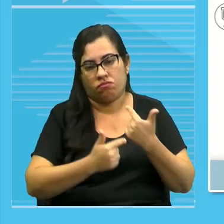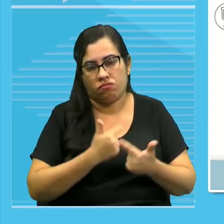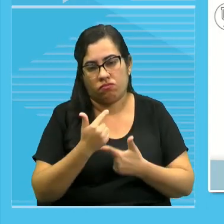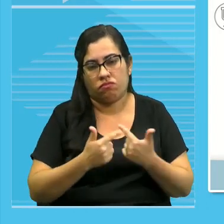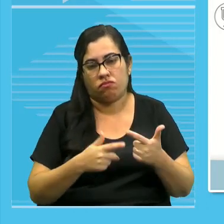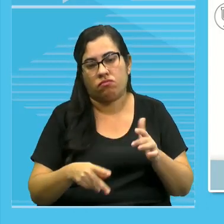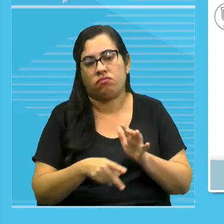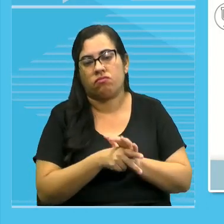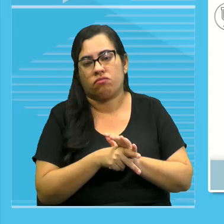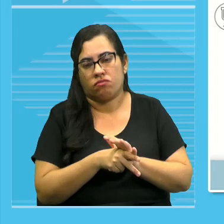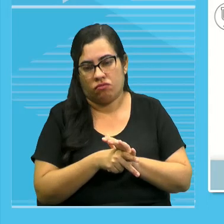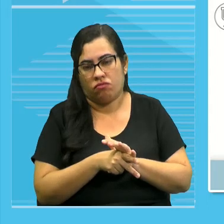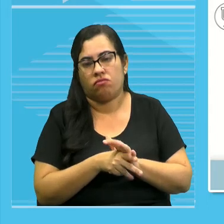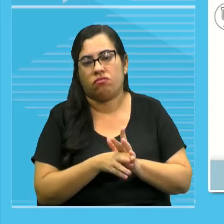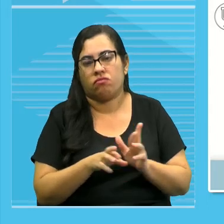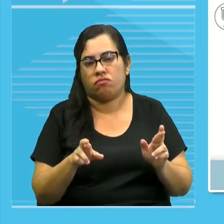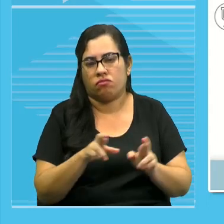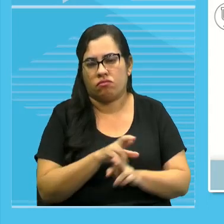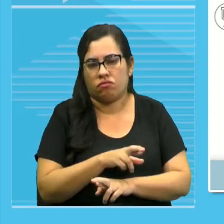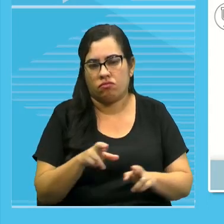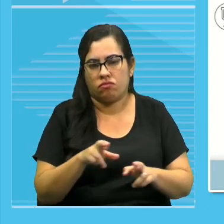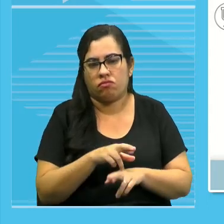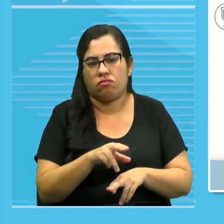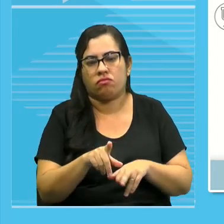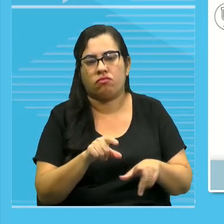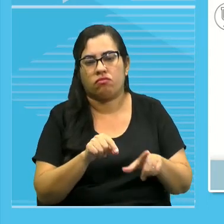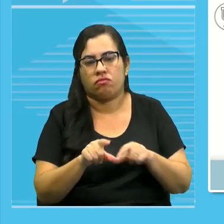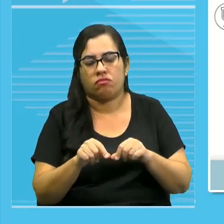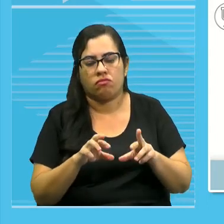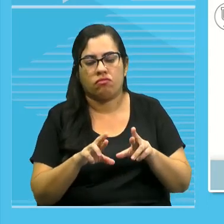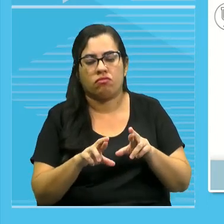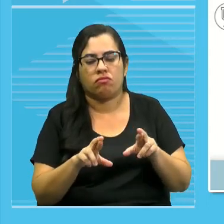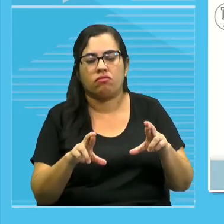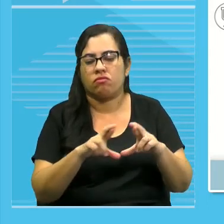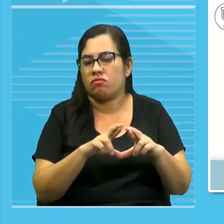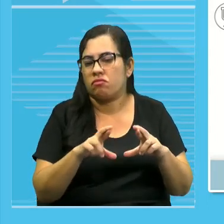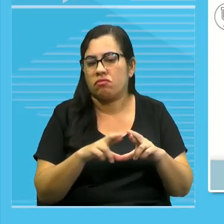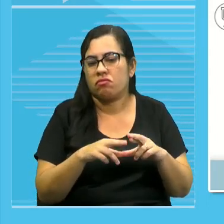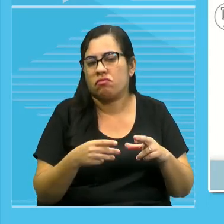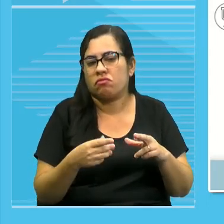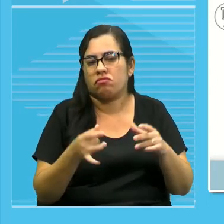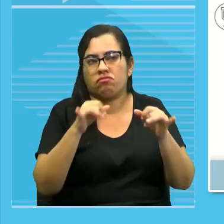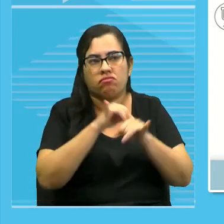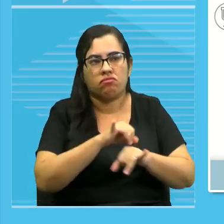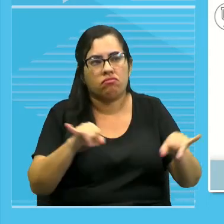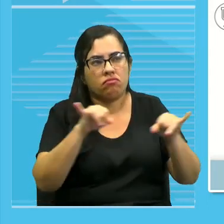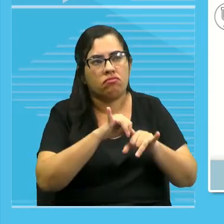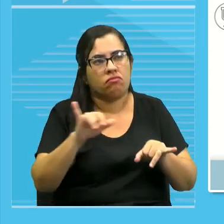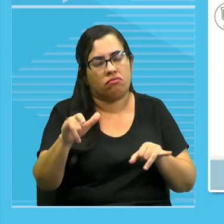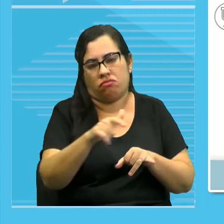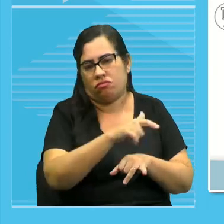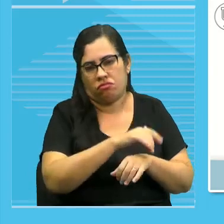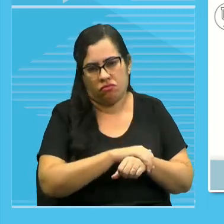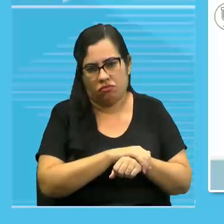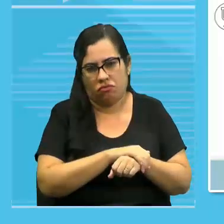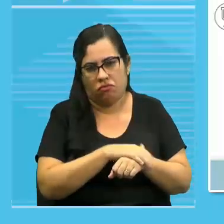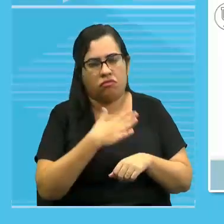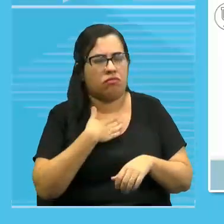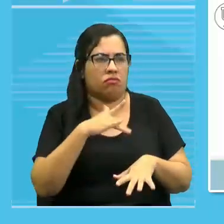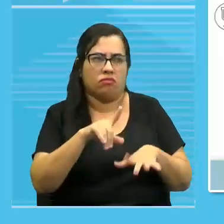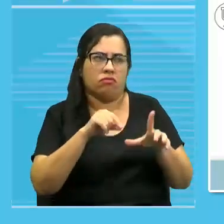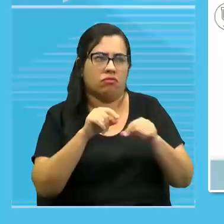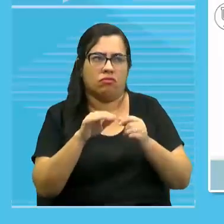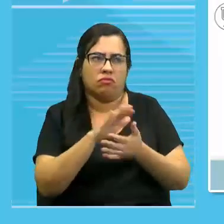laborais relacionadas com reciclagem de material não sejam divulgadas então não dá para escolher